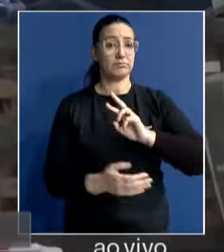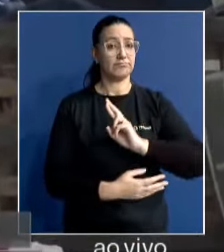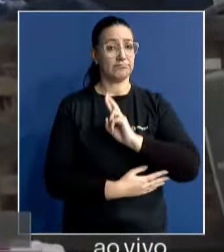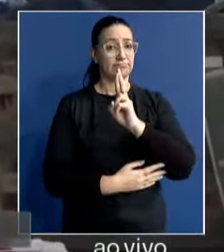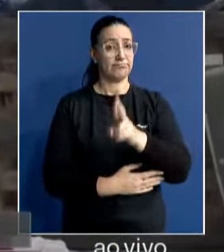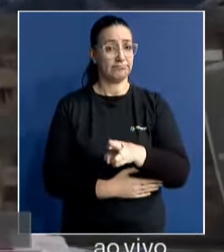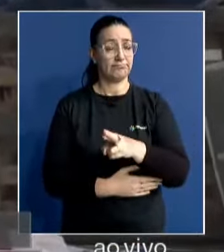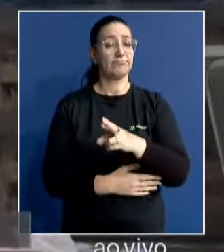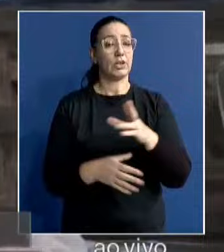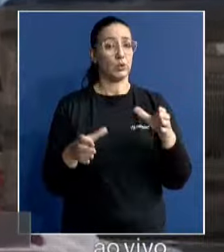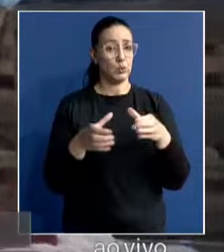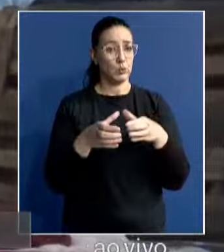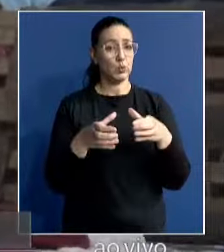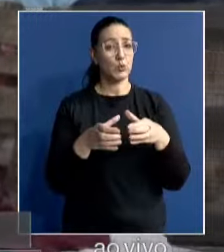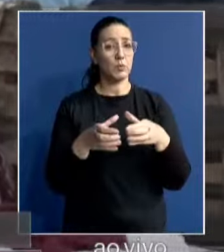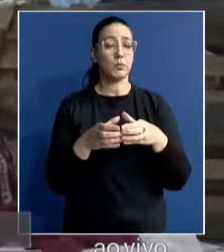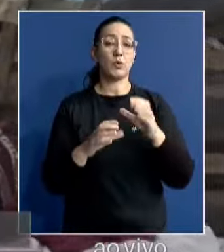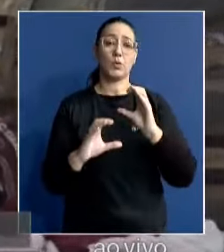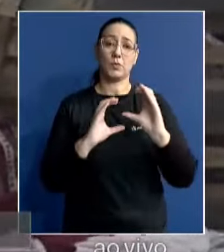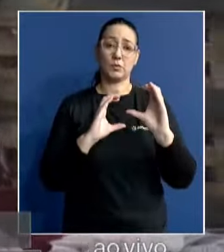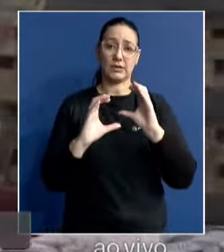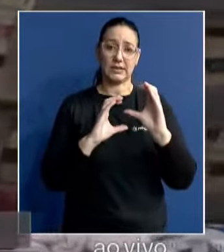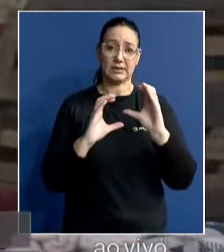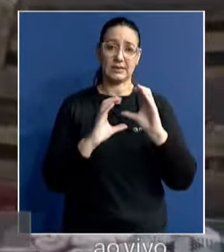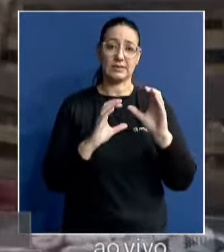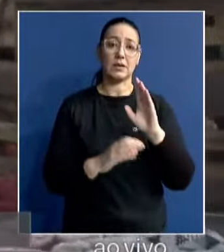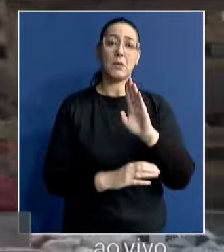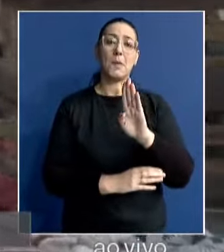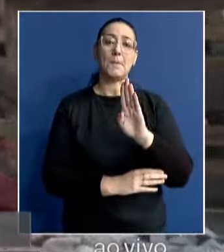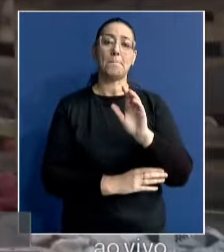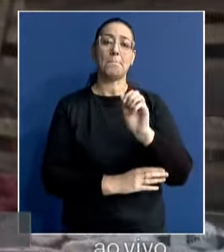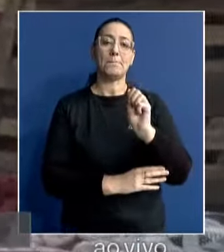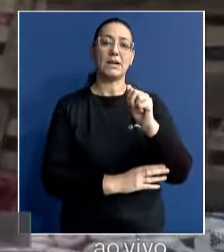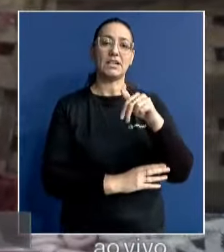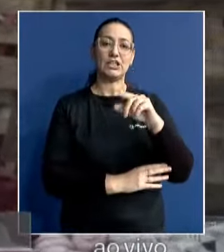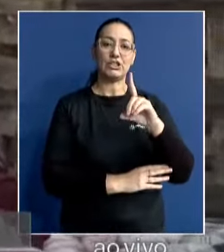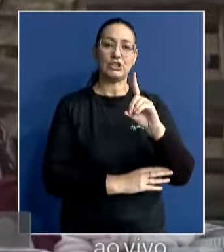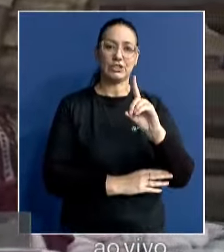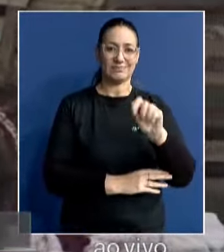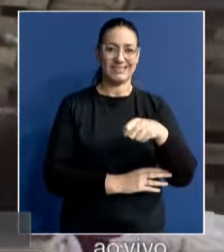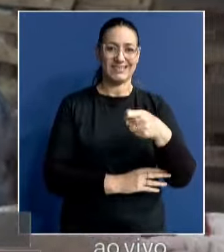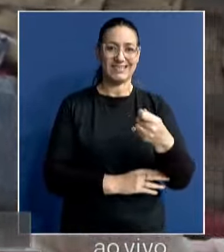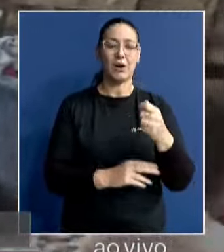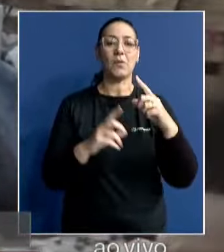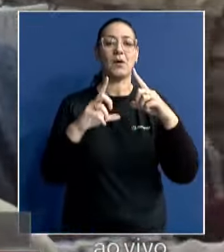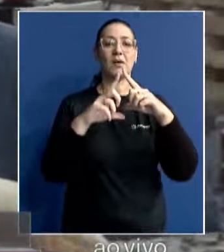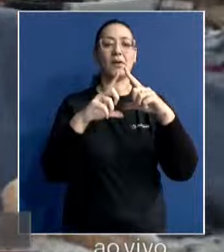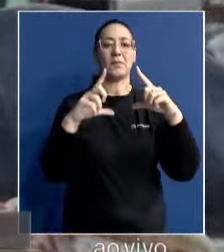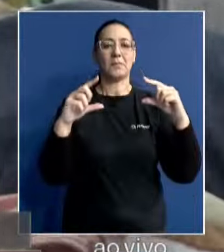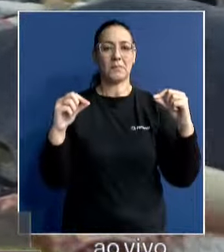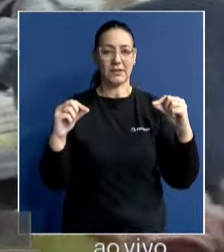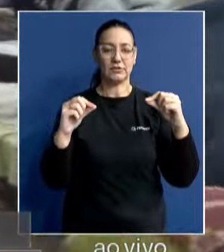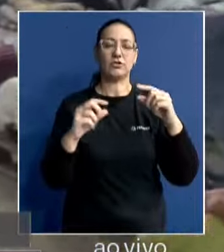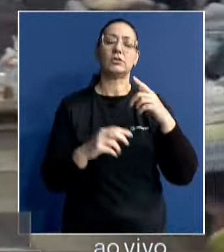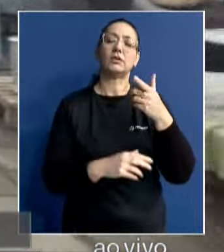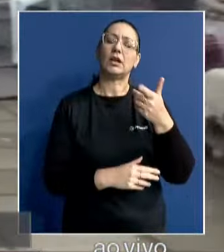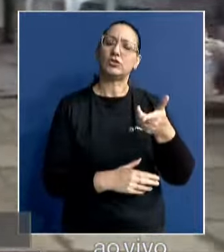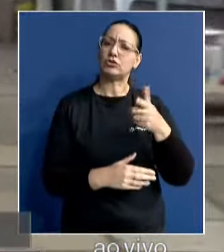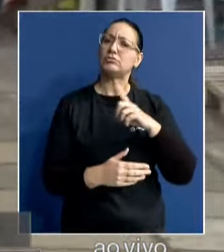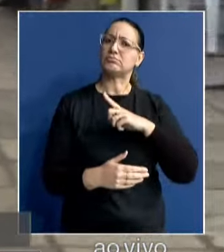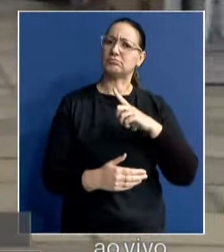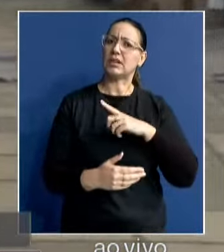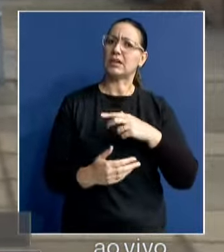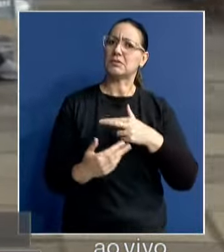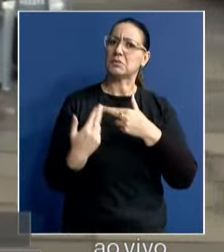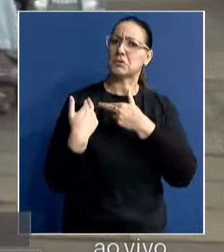de comunicação tão importante no país, que é o Grupo Bandeirantes, né? Nós temos o compromisso sempre com a verdade. Eu quero